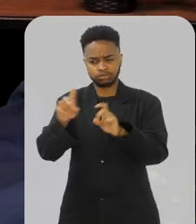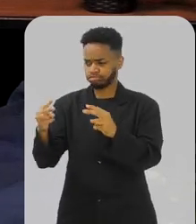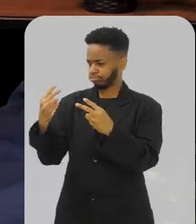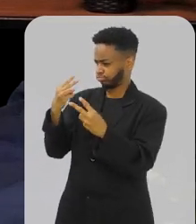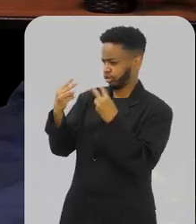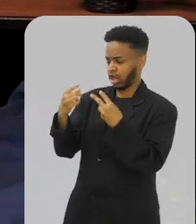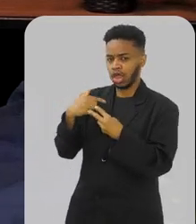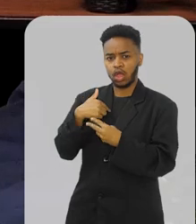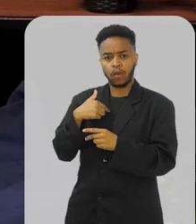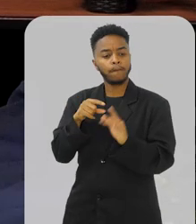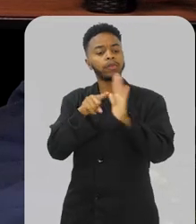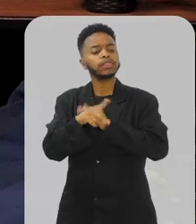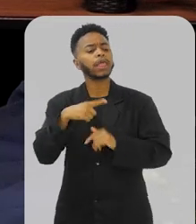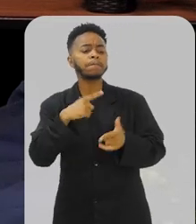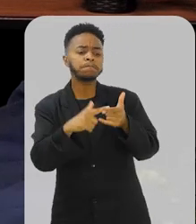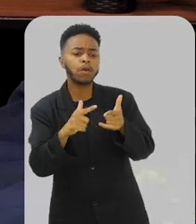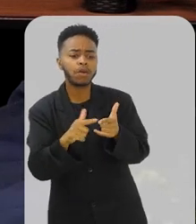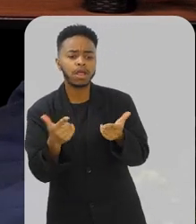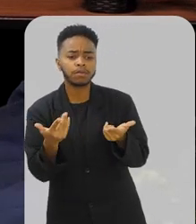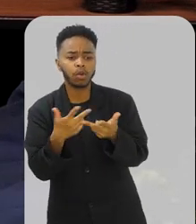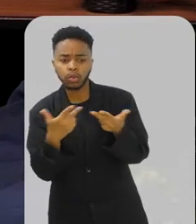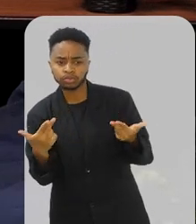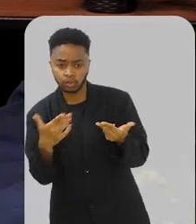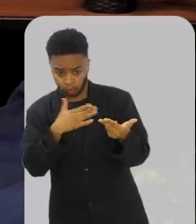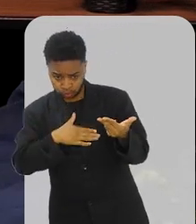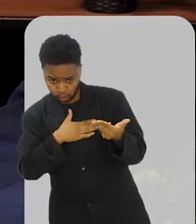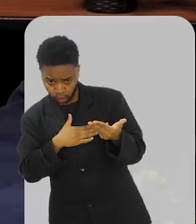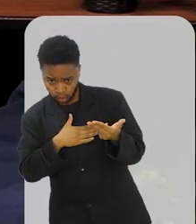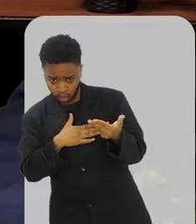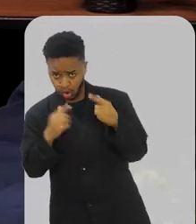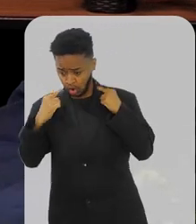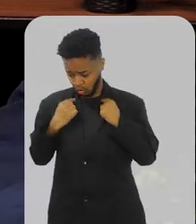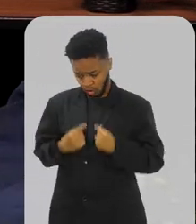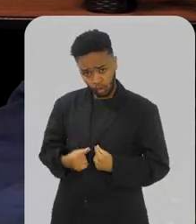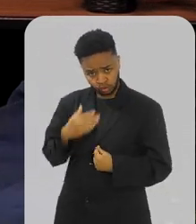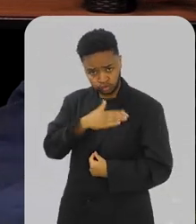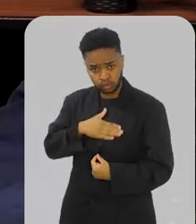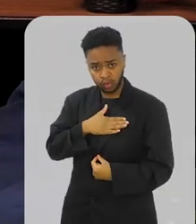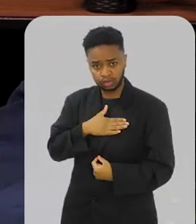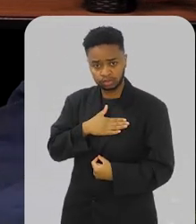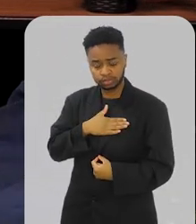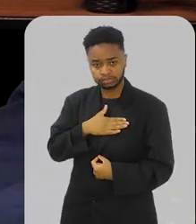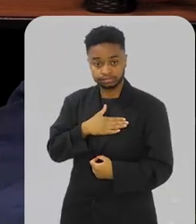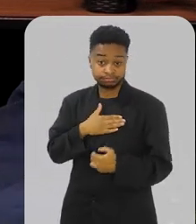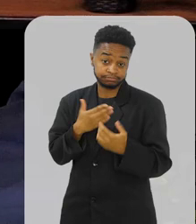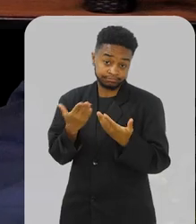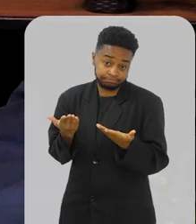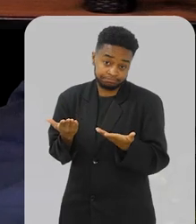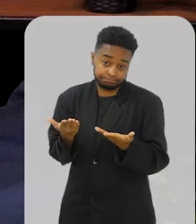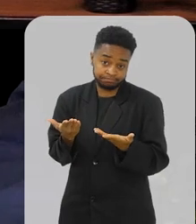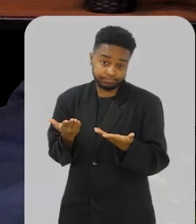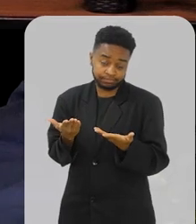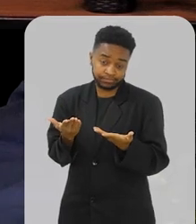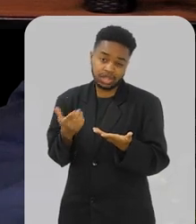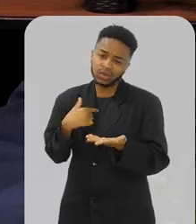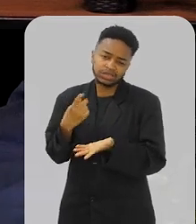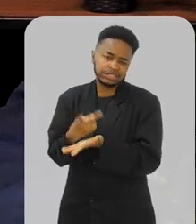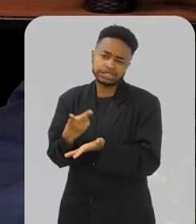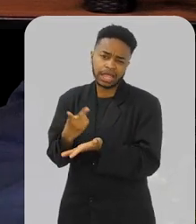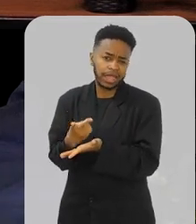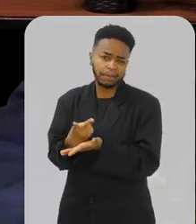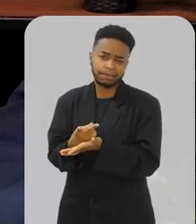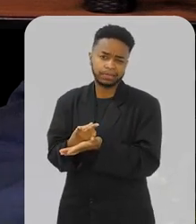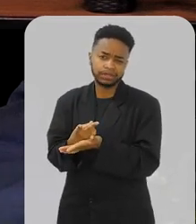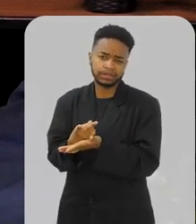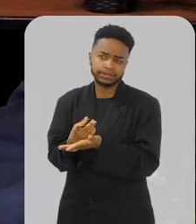Algum problema? É, gostou? Gostou do cordão? É, eu sempre fui uma